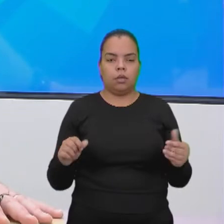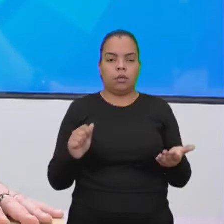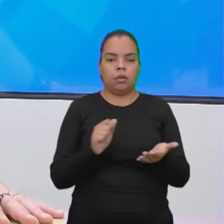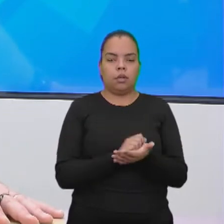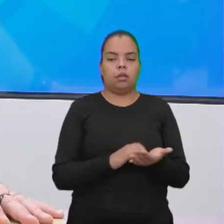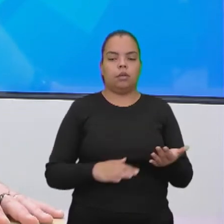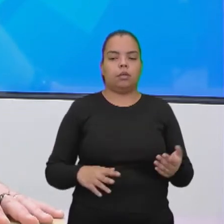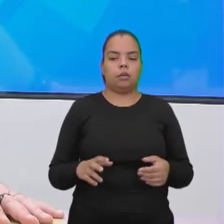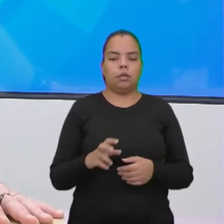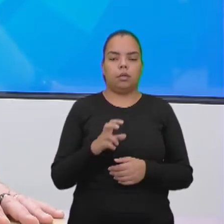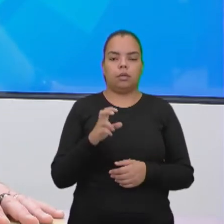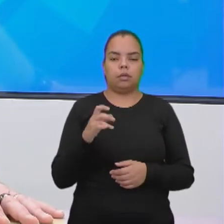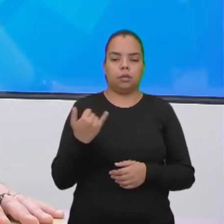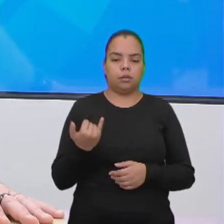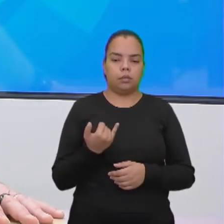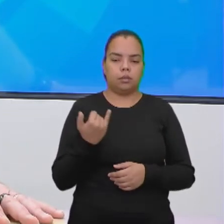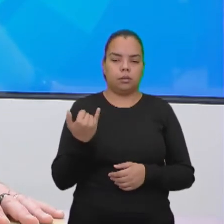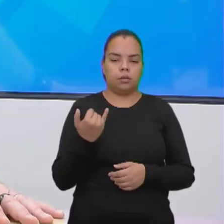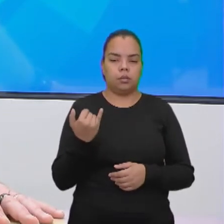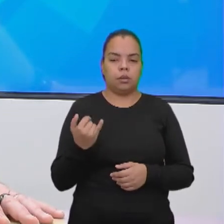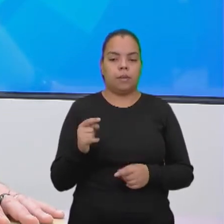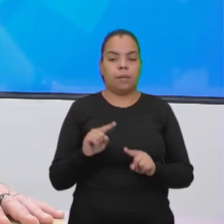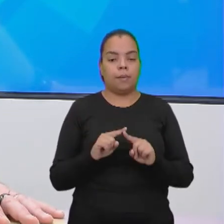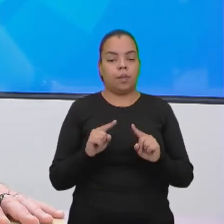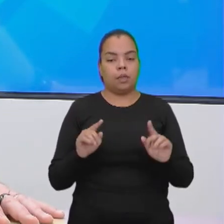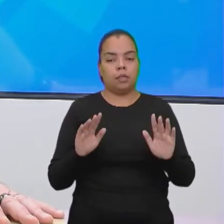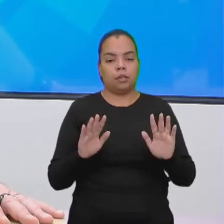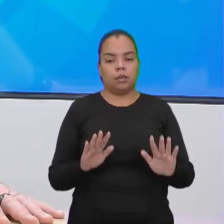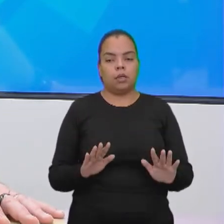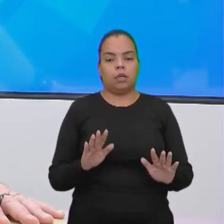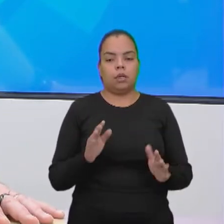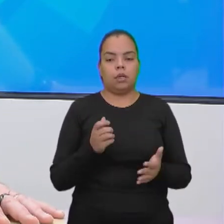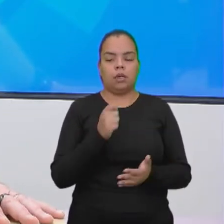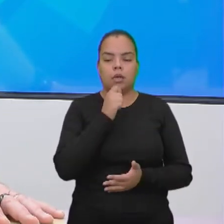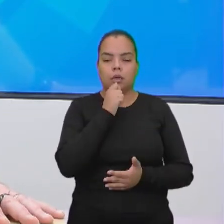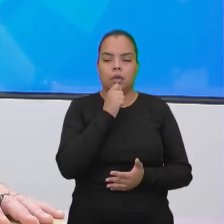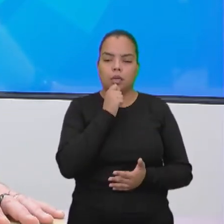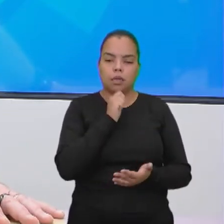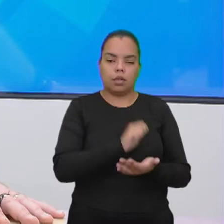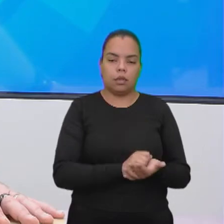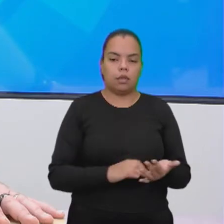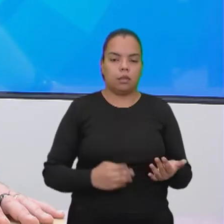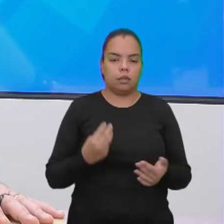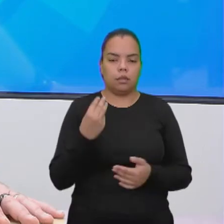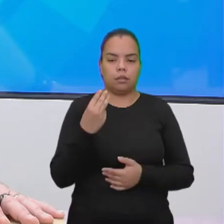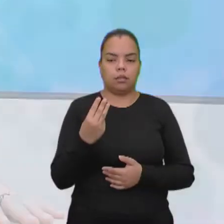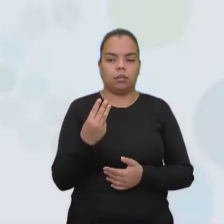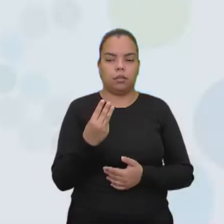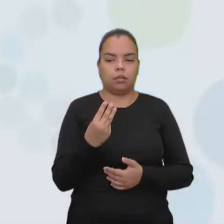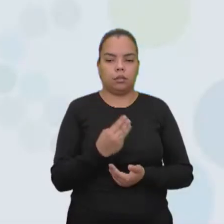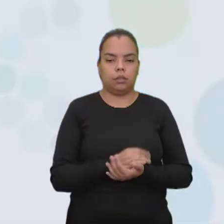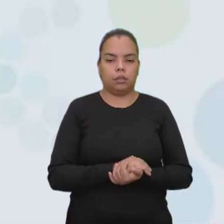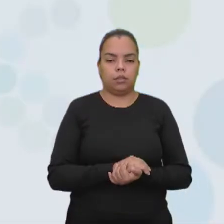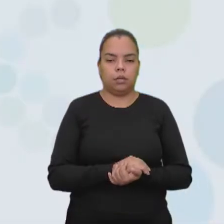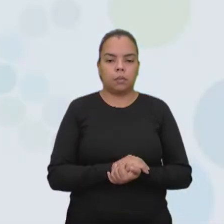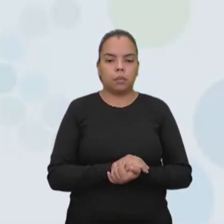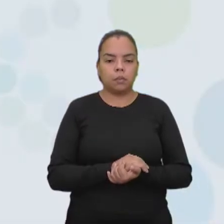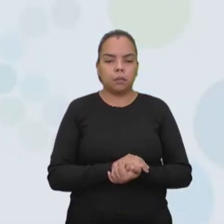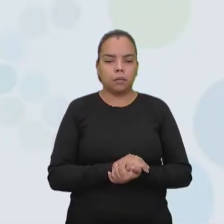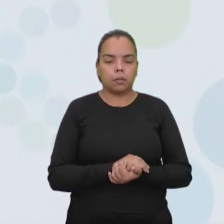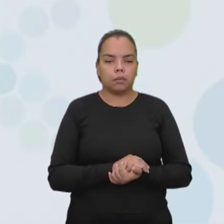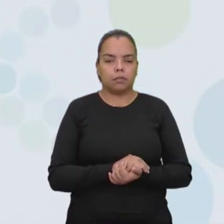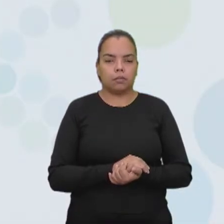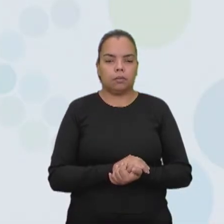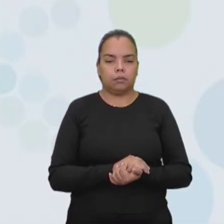5. Mas nós estamos aí na atividade 3 falando sobre minerais e minérios, né? Então vamos lá para a próxima tela para acompanhar aí